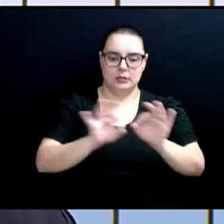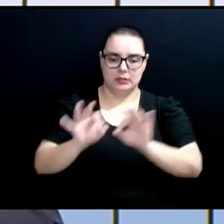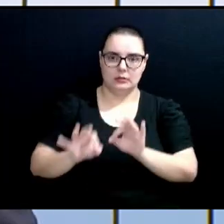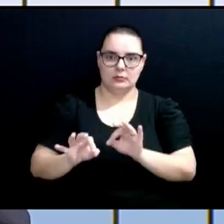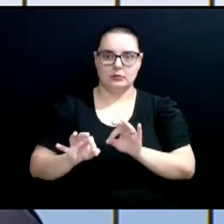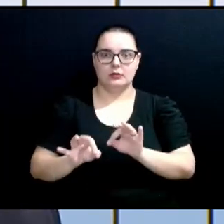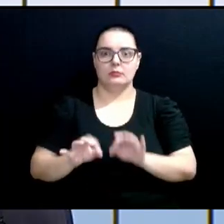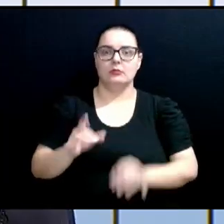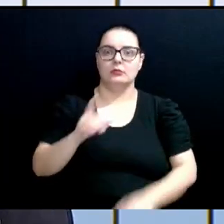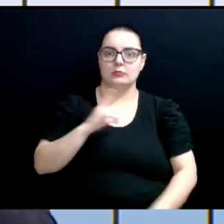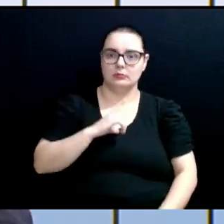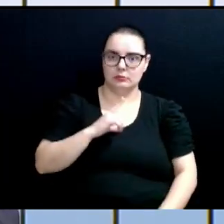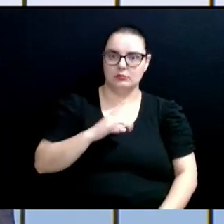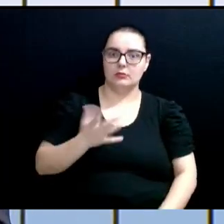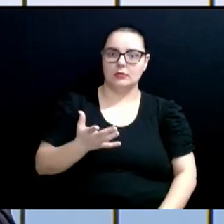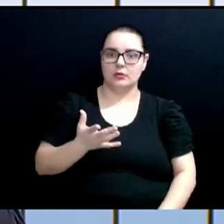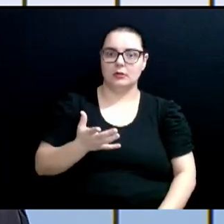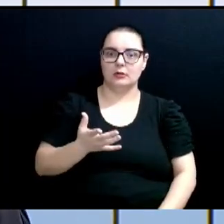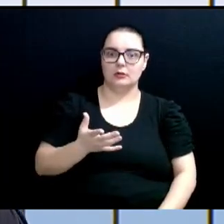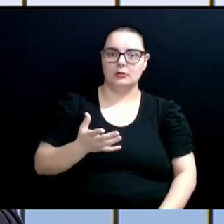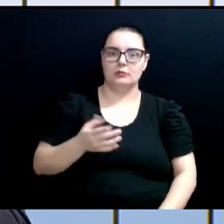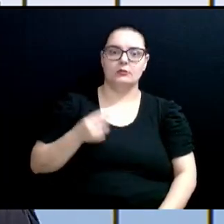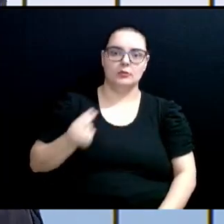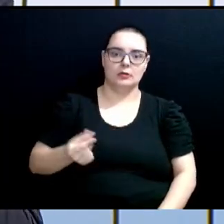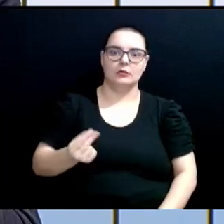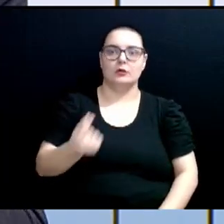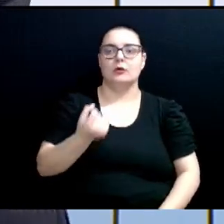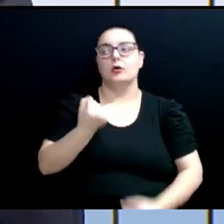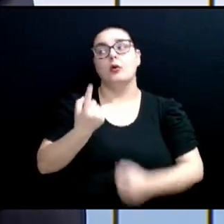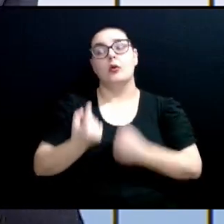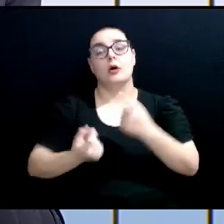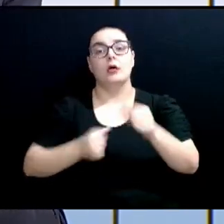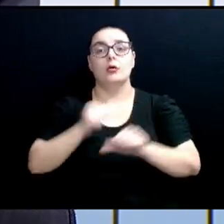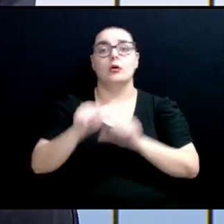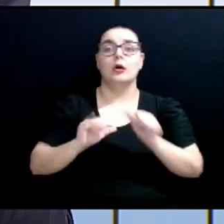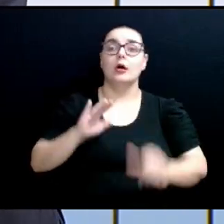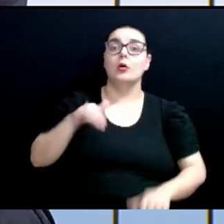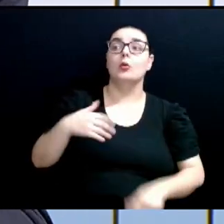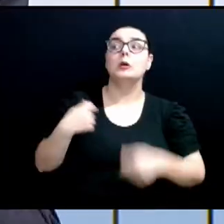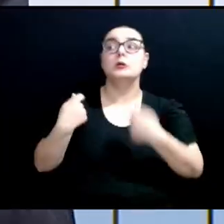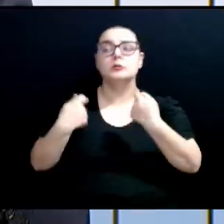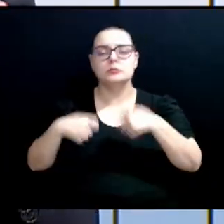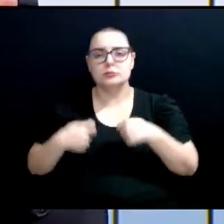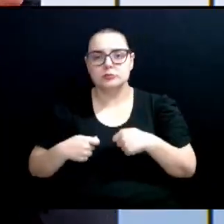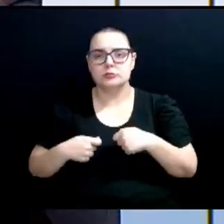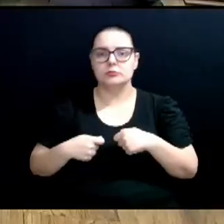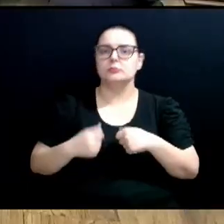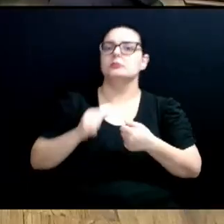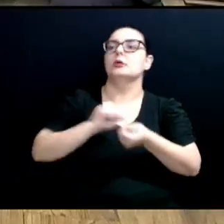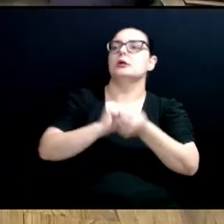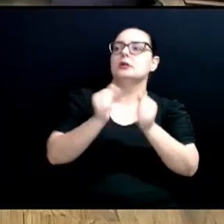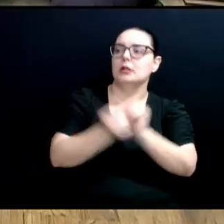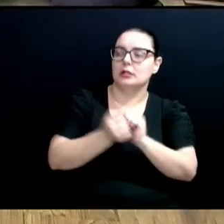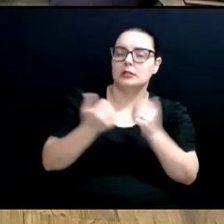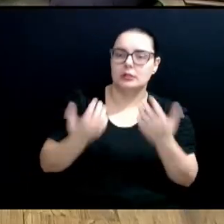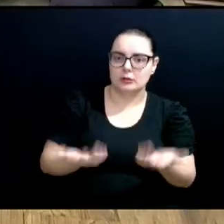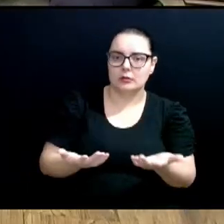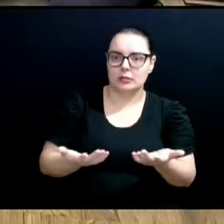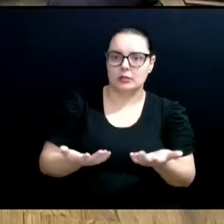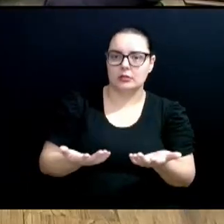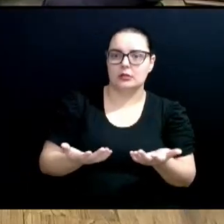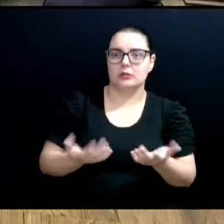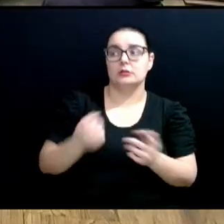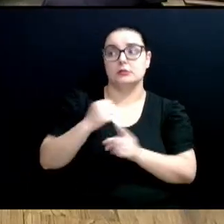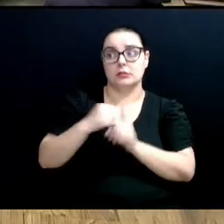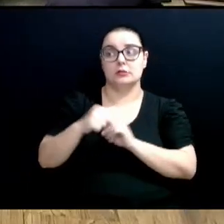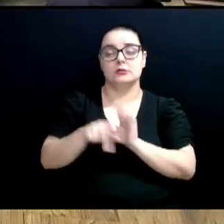uma longevidade com alguma alteração quando isso for necessário para a adequação da sociedade,